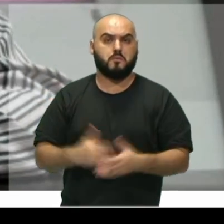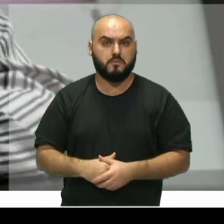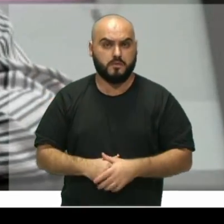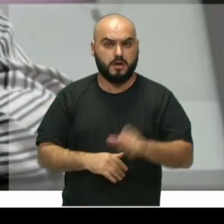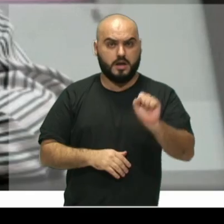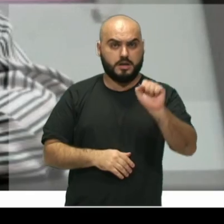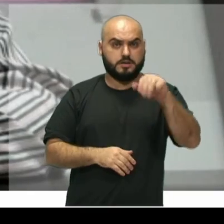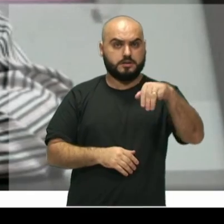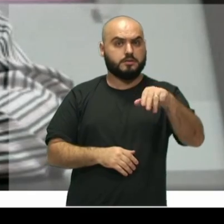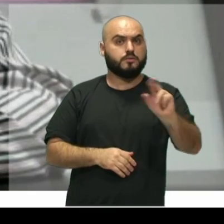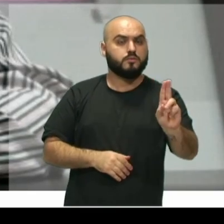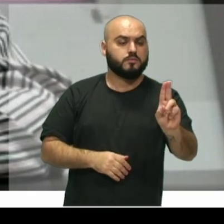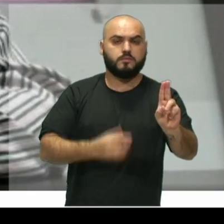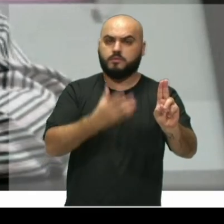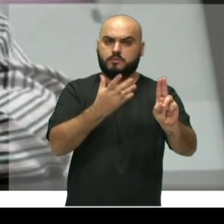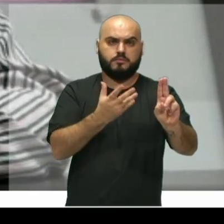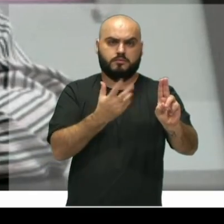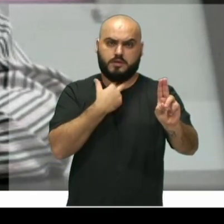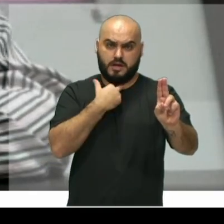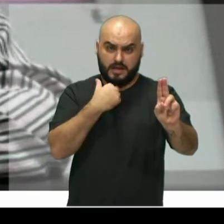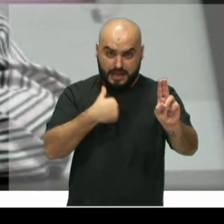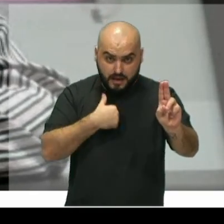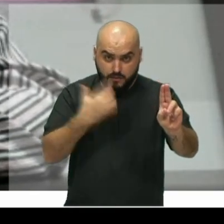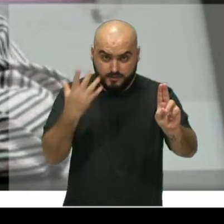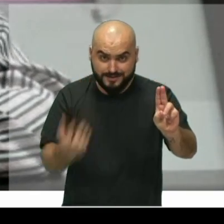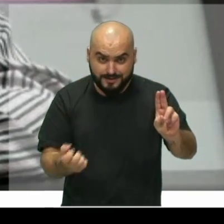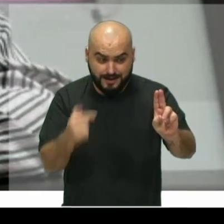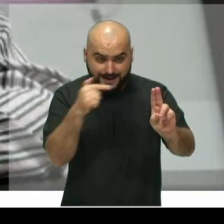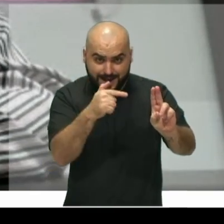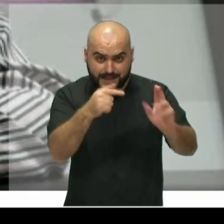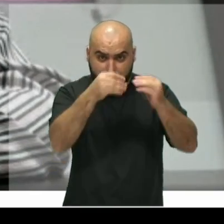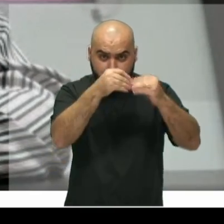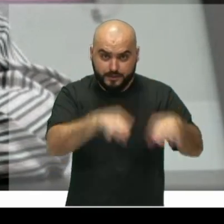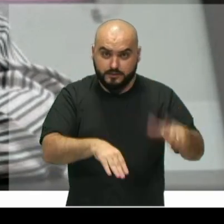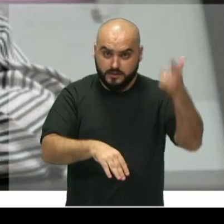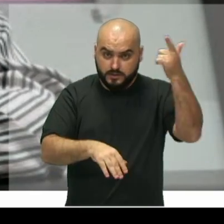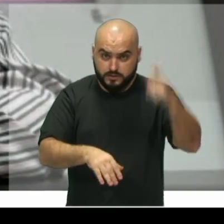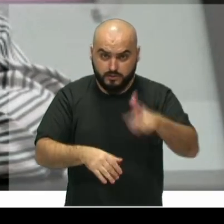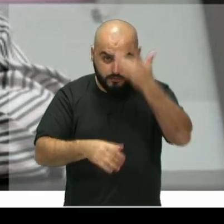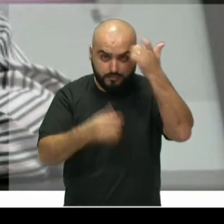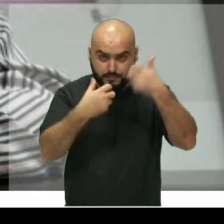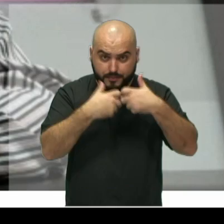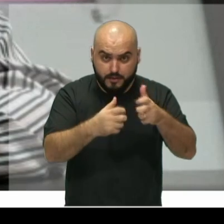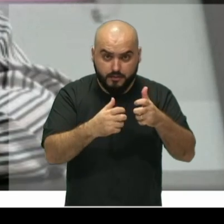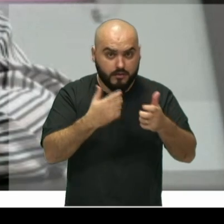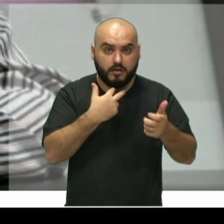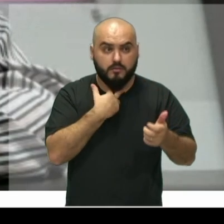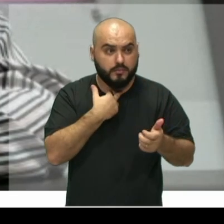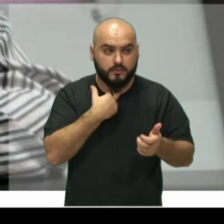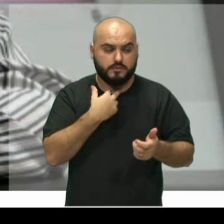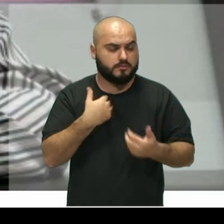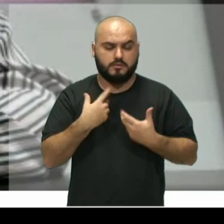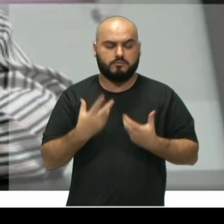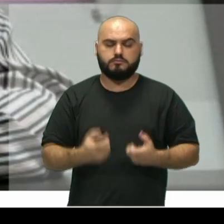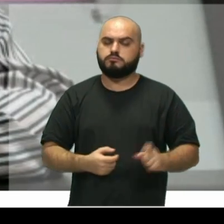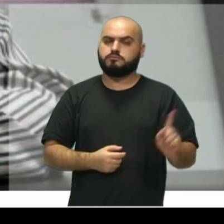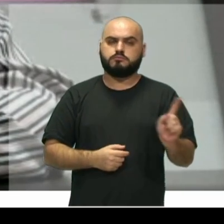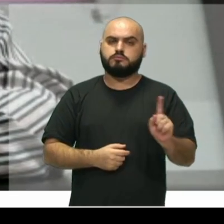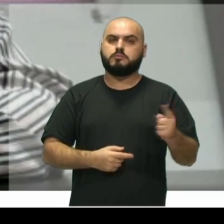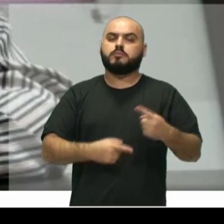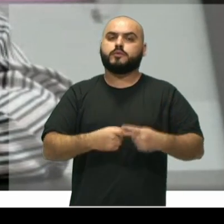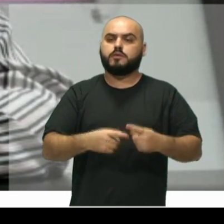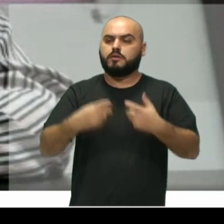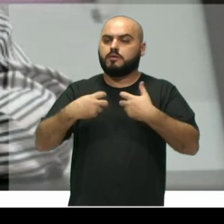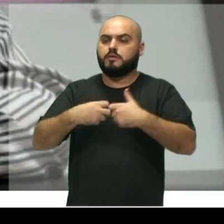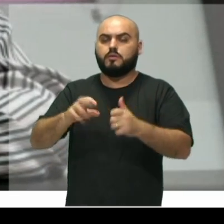nós não podemos aceitar que esse prejuízo fique aí para os nossos passageiros, mais uma vez, que já não é um transporte eficiente, já não é com qualidade, e